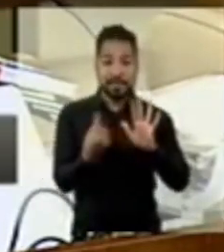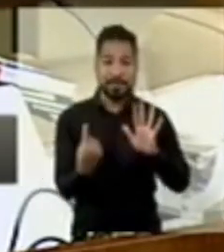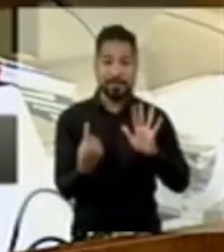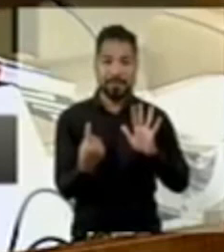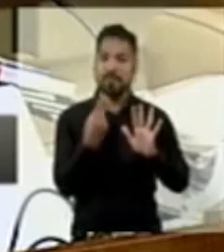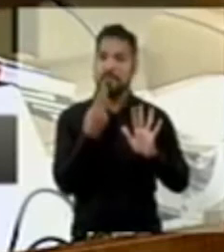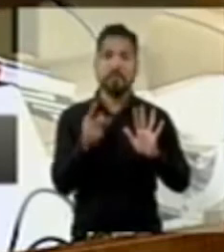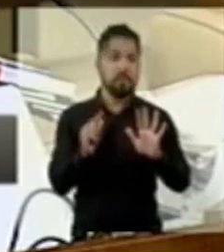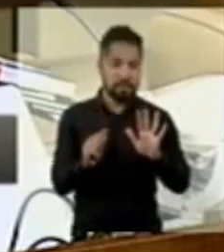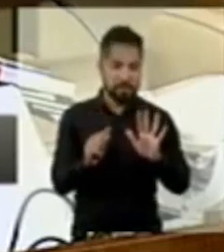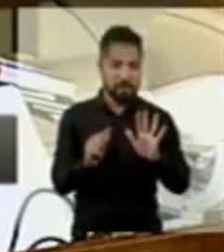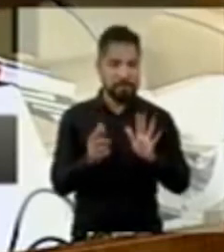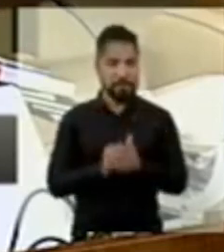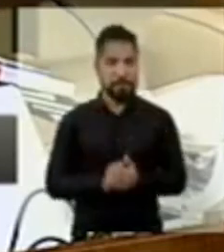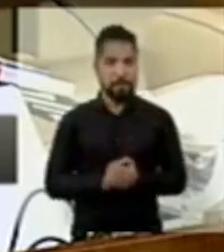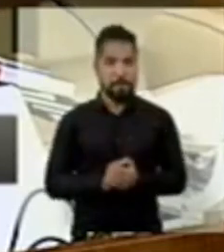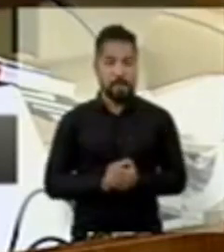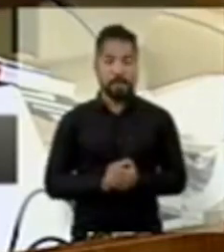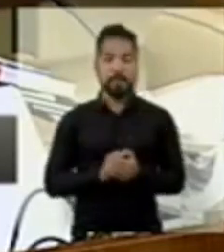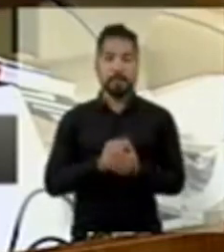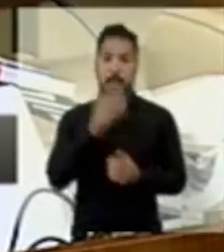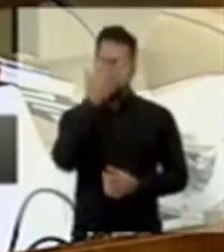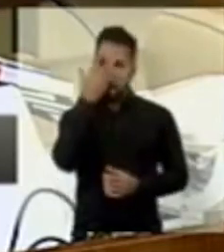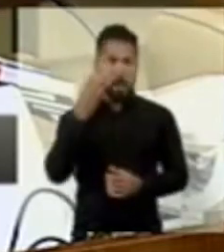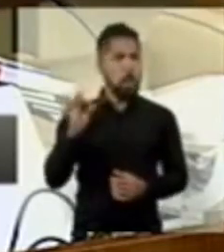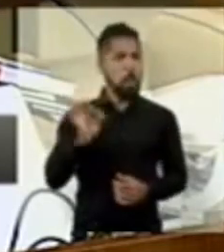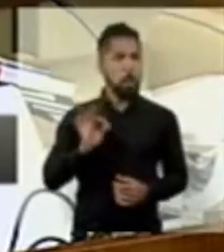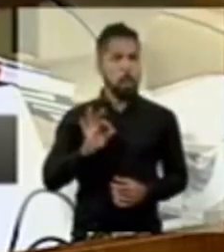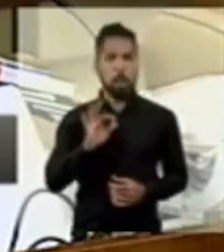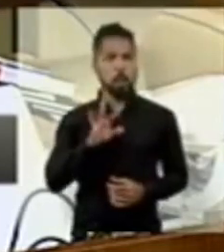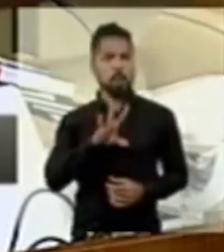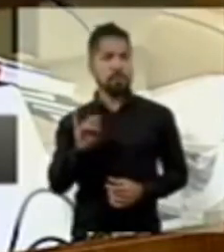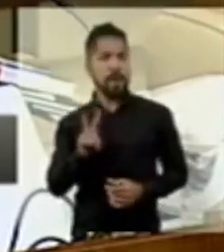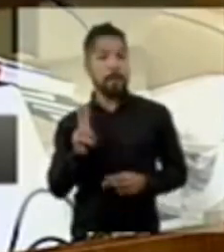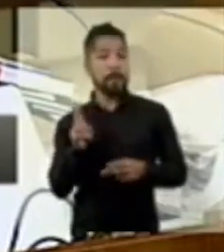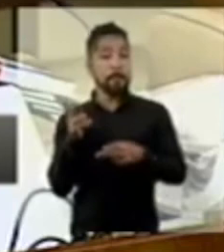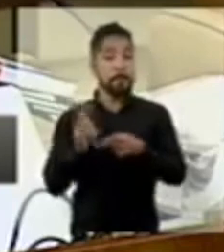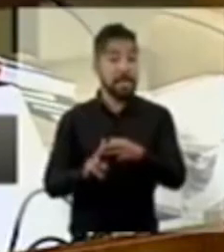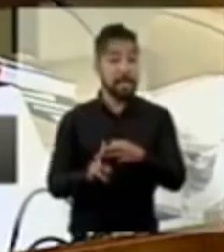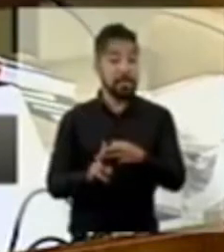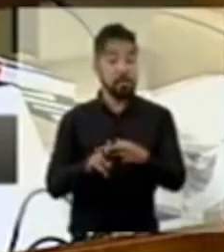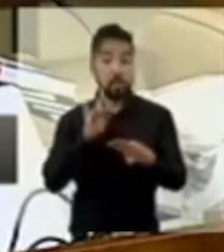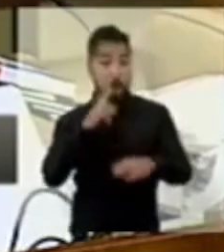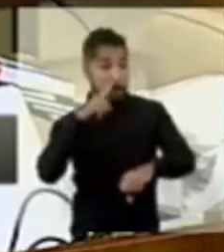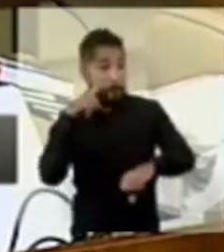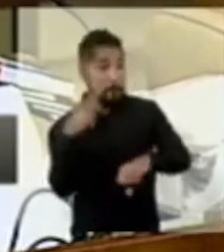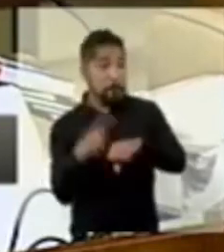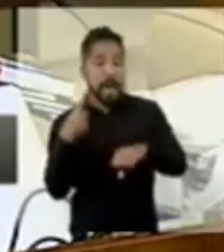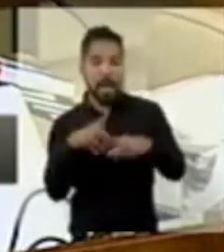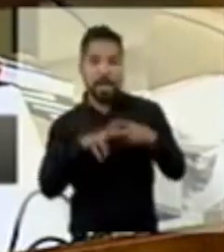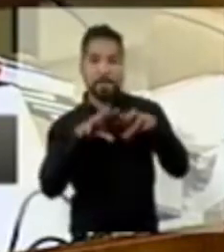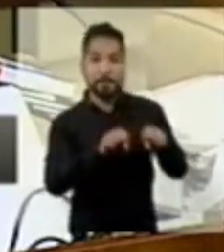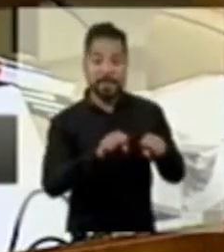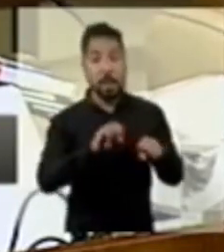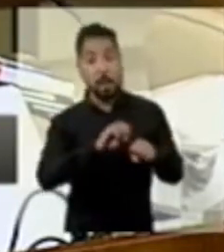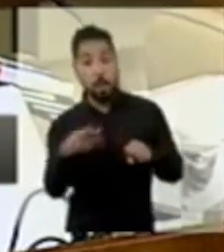que vem antes ninguém será preso senão em flagrante delito ou por ordem